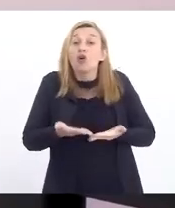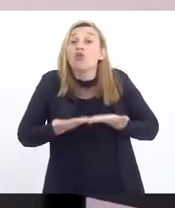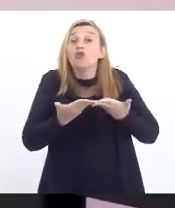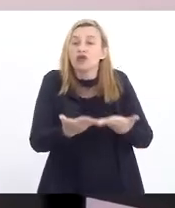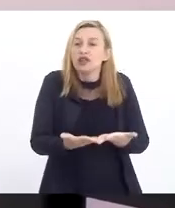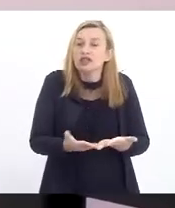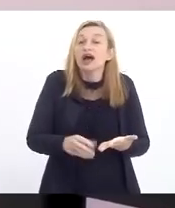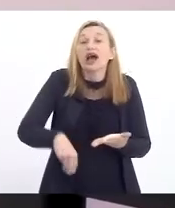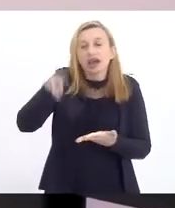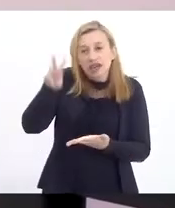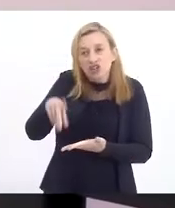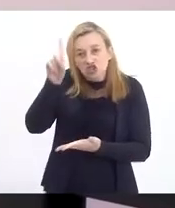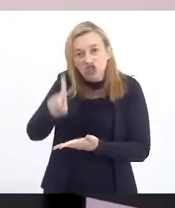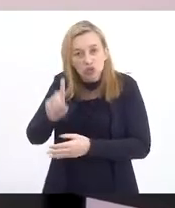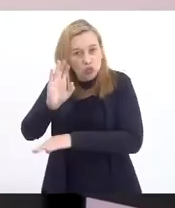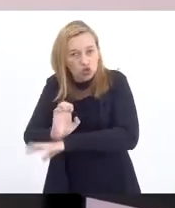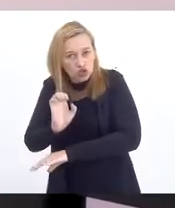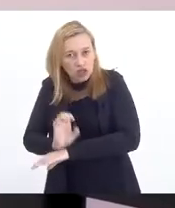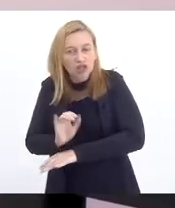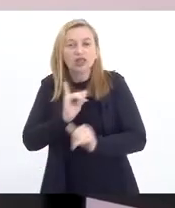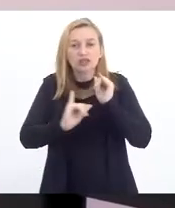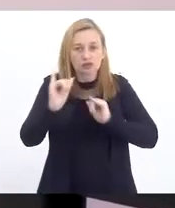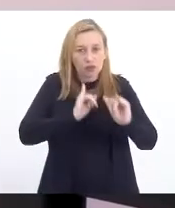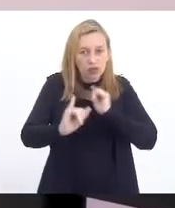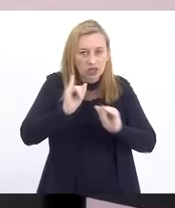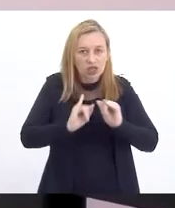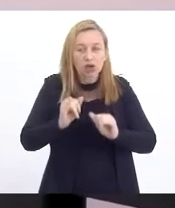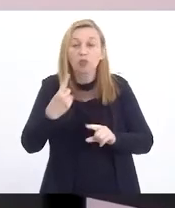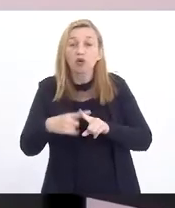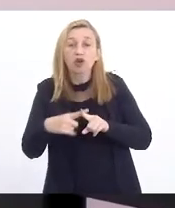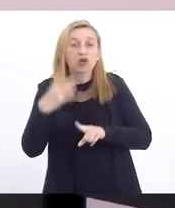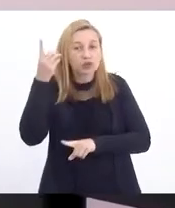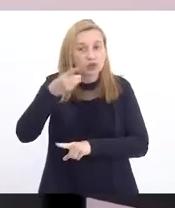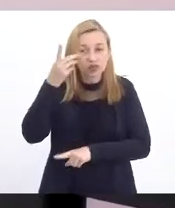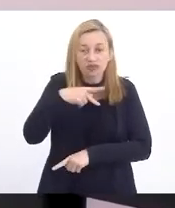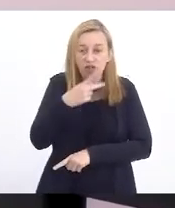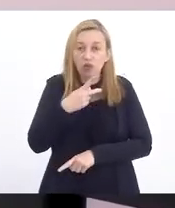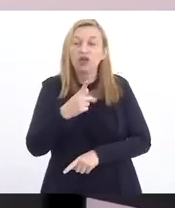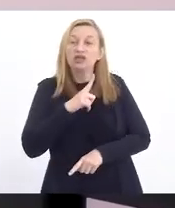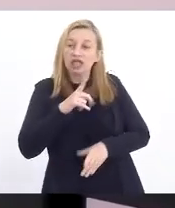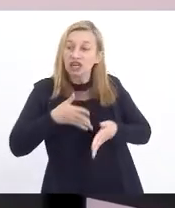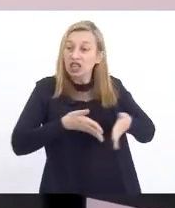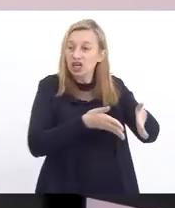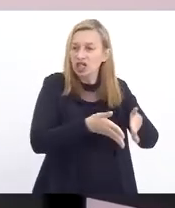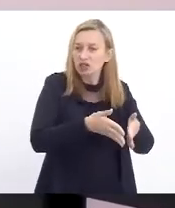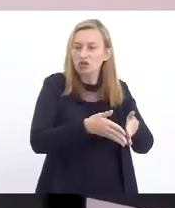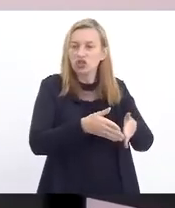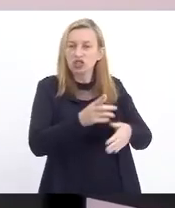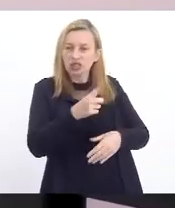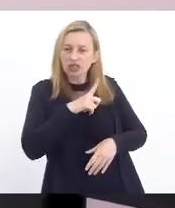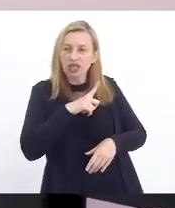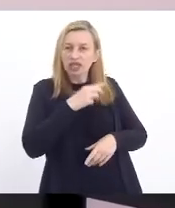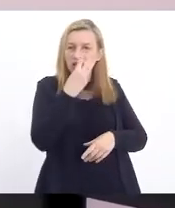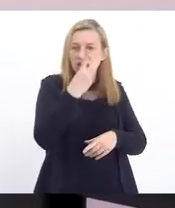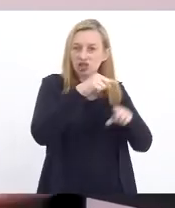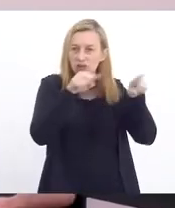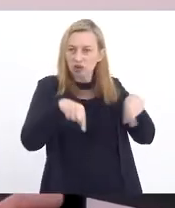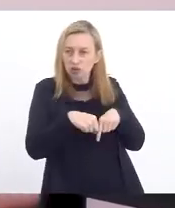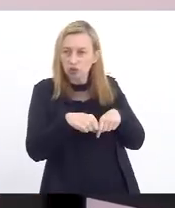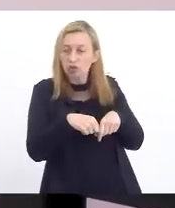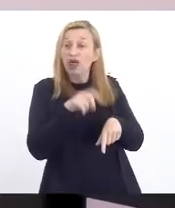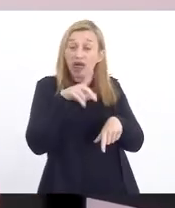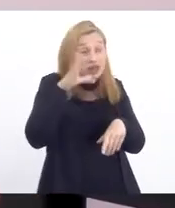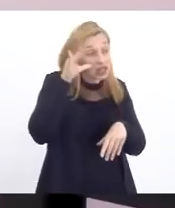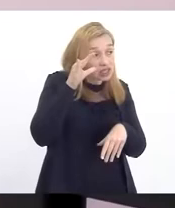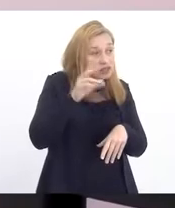a quem de direito ao Estado essas informações. Porque, como o deputado disse, tem rios que têm 3 metros cúbicos por segundo, que são muito interessantes, que podem ser